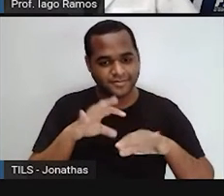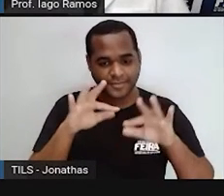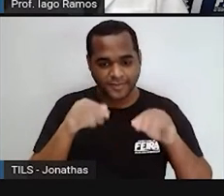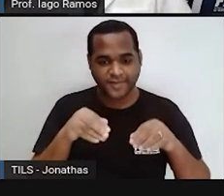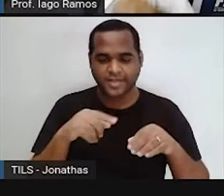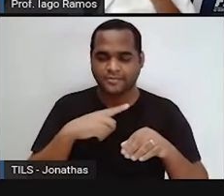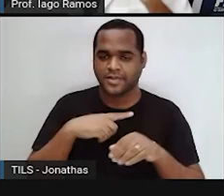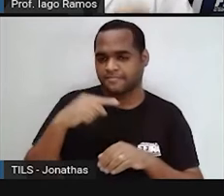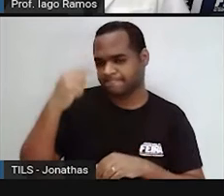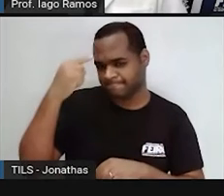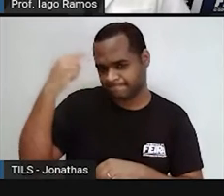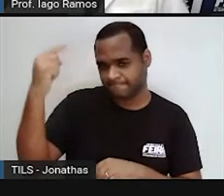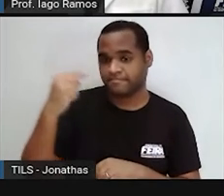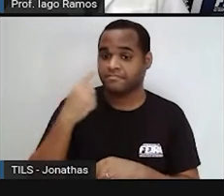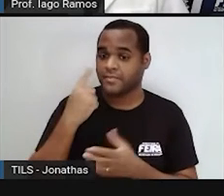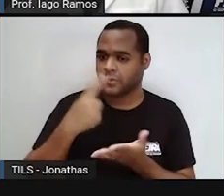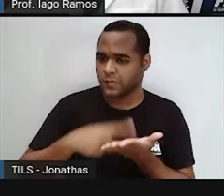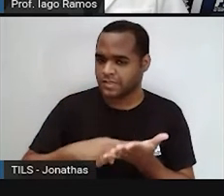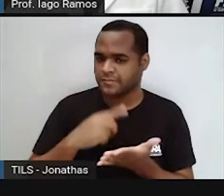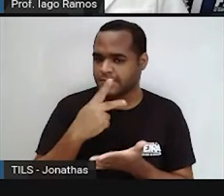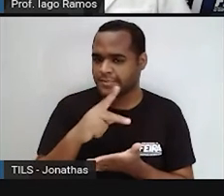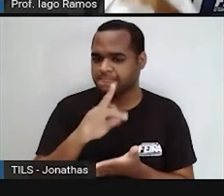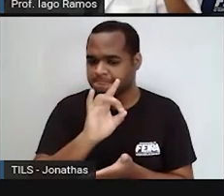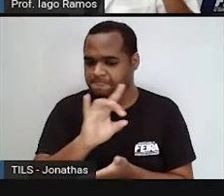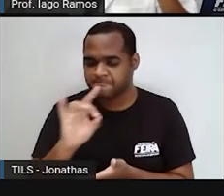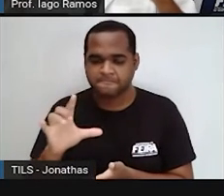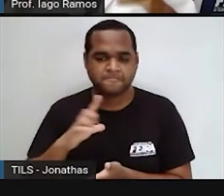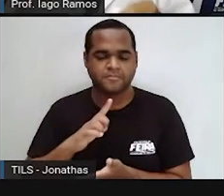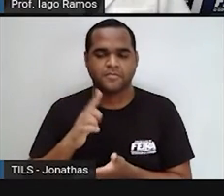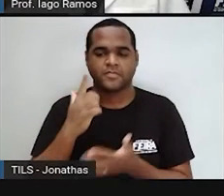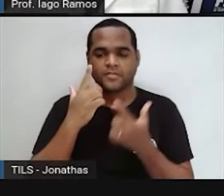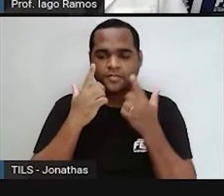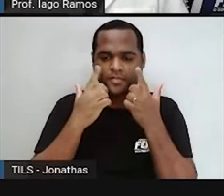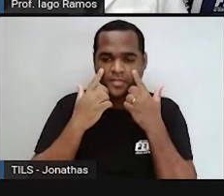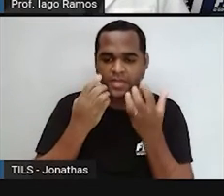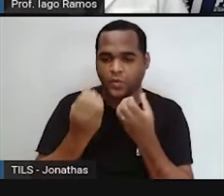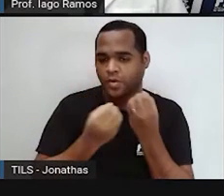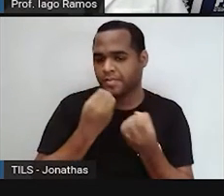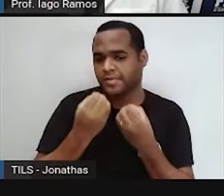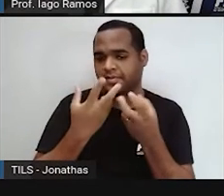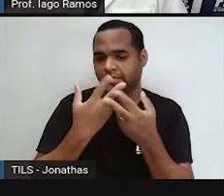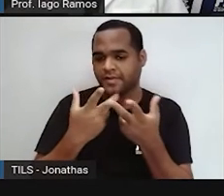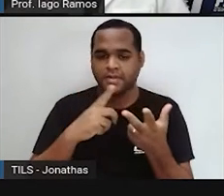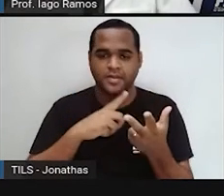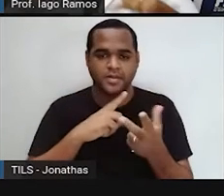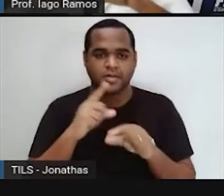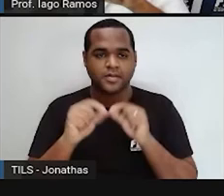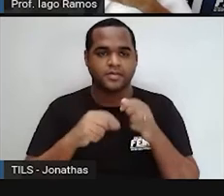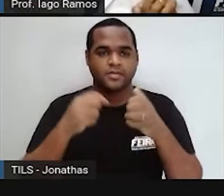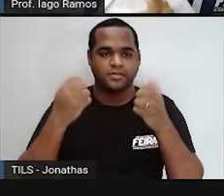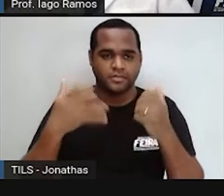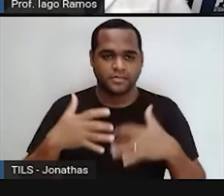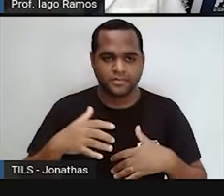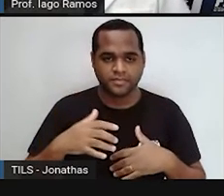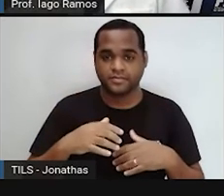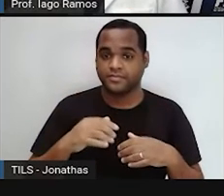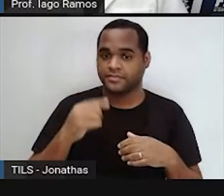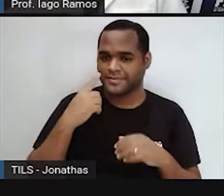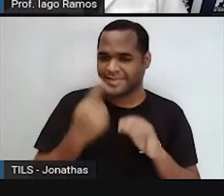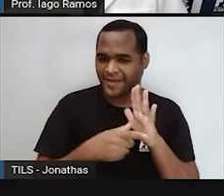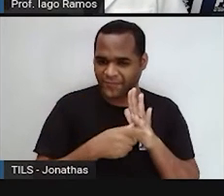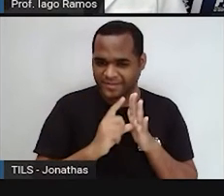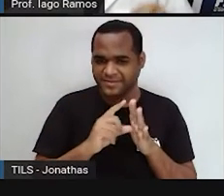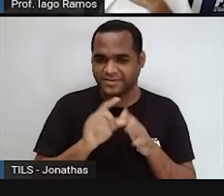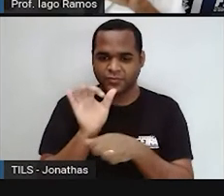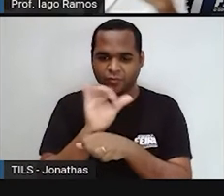finalzinho da aula ali eu propus que você fizesse isso disponibilizei ali o materialzinho lá na aula